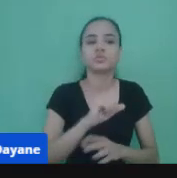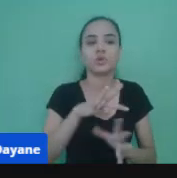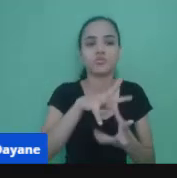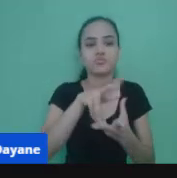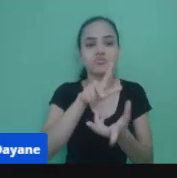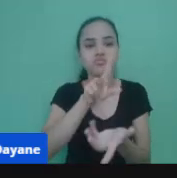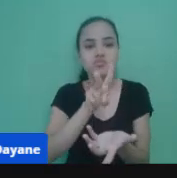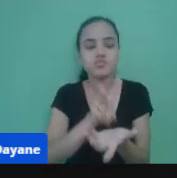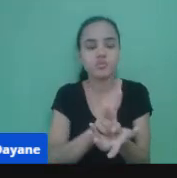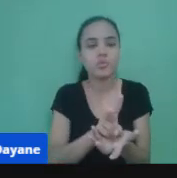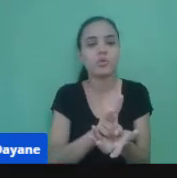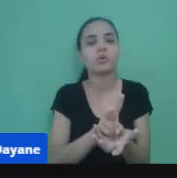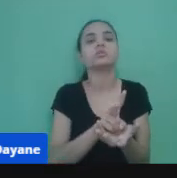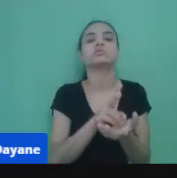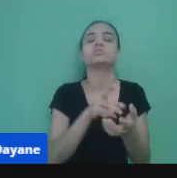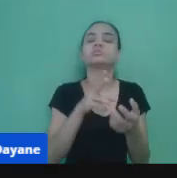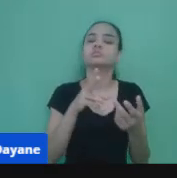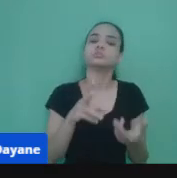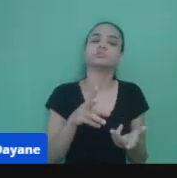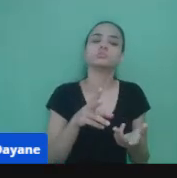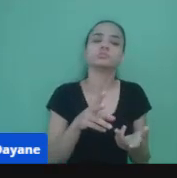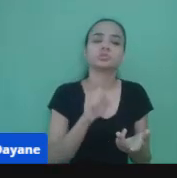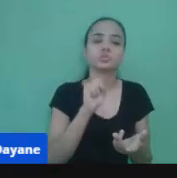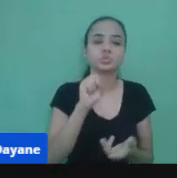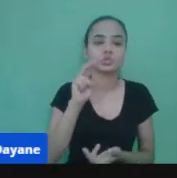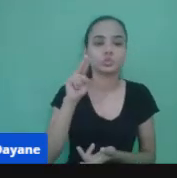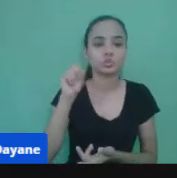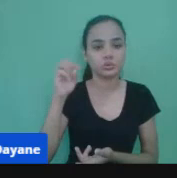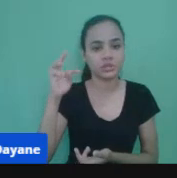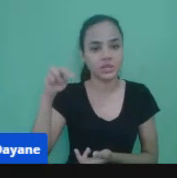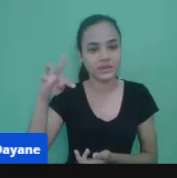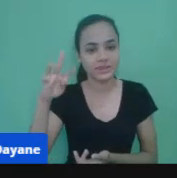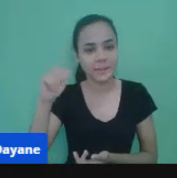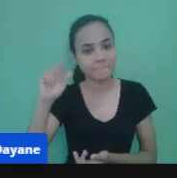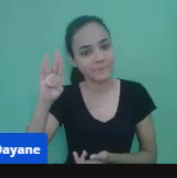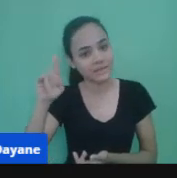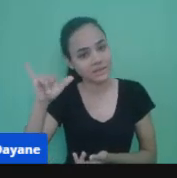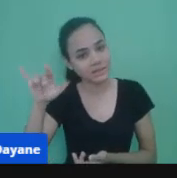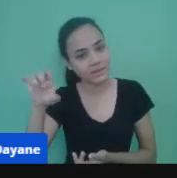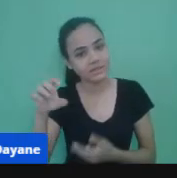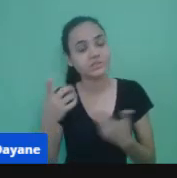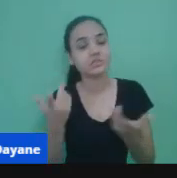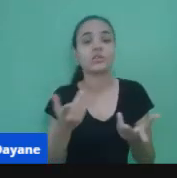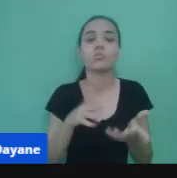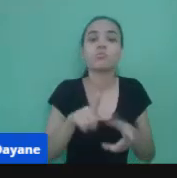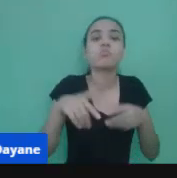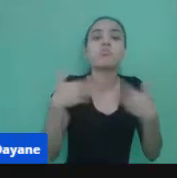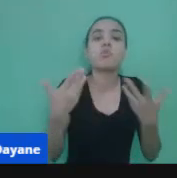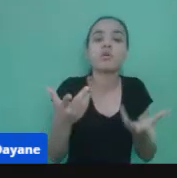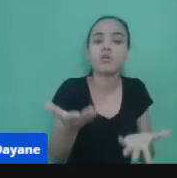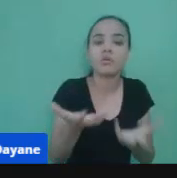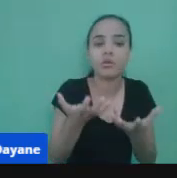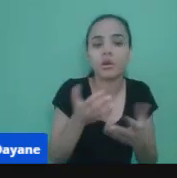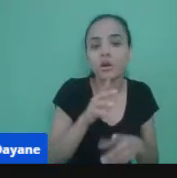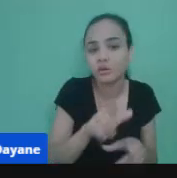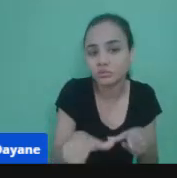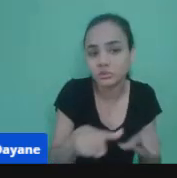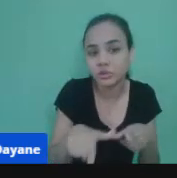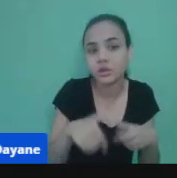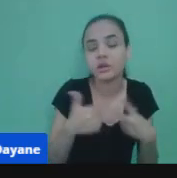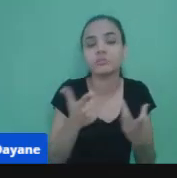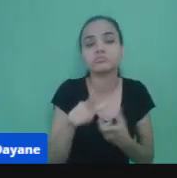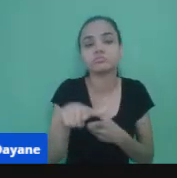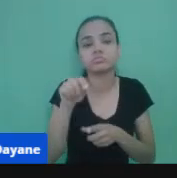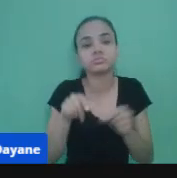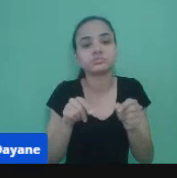as habilidades que eu queria trabalhar e assisti o filme. Fiz já a ficha, então estreou em 2012, é